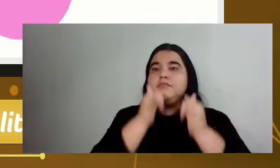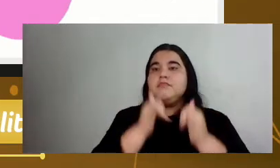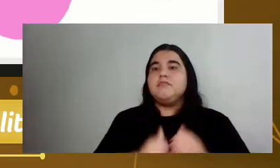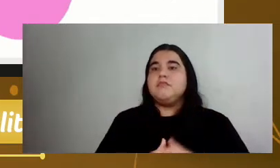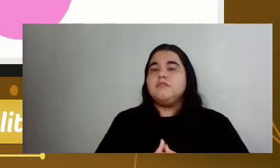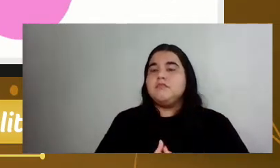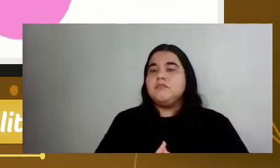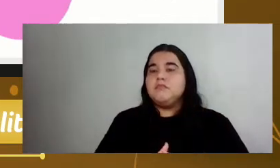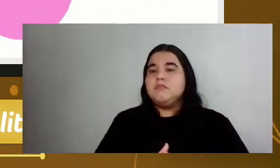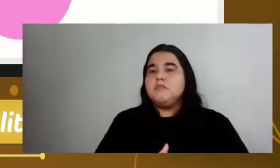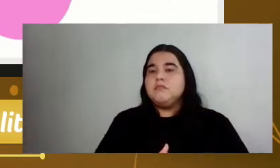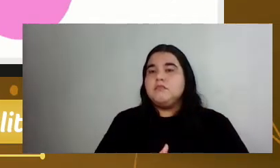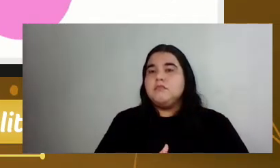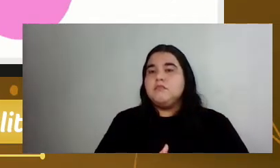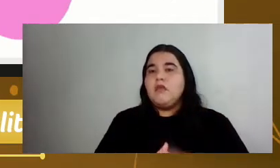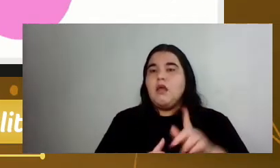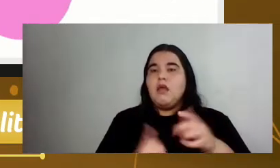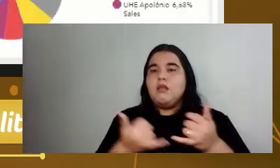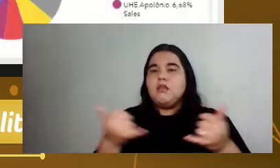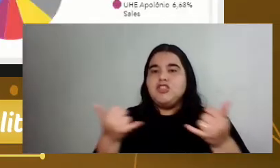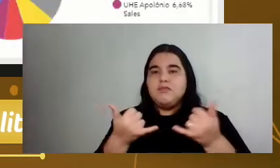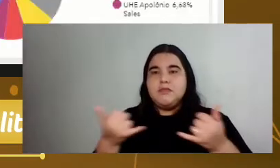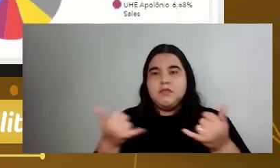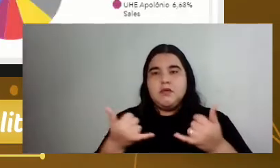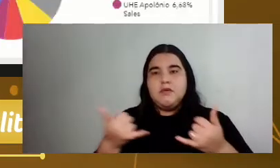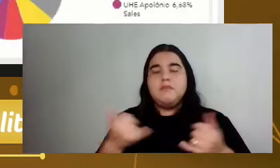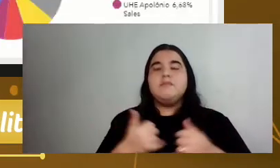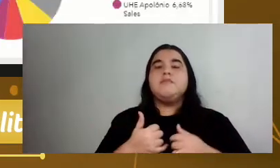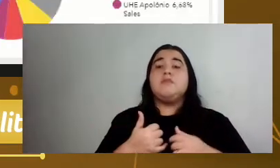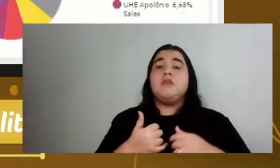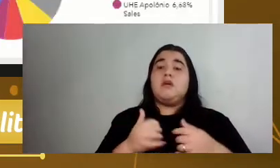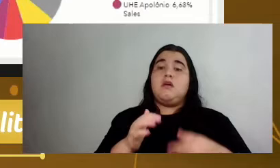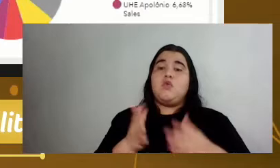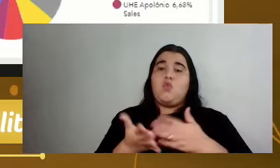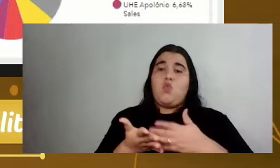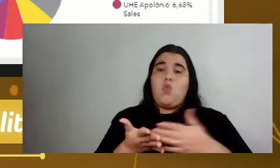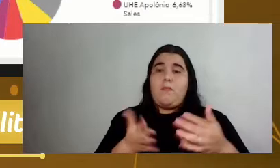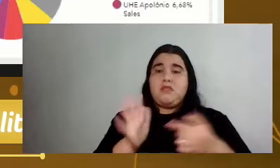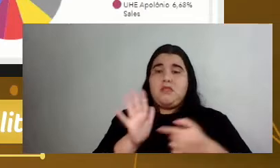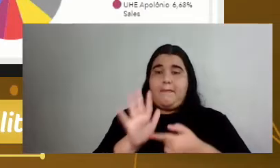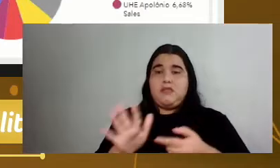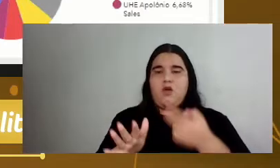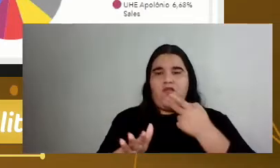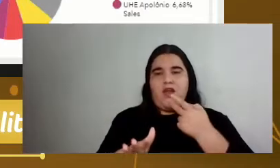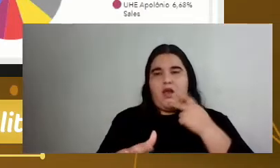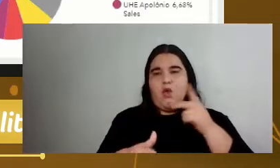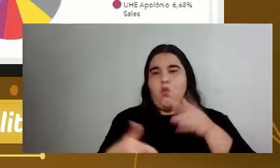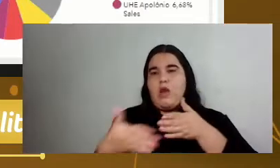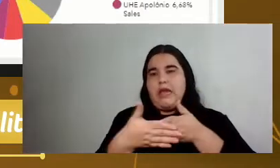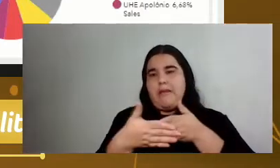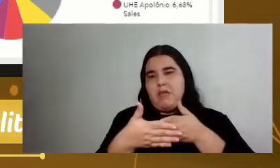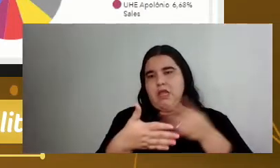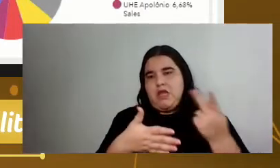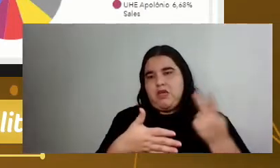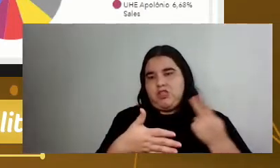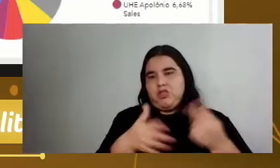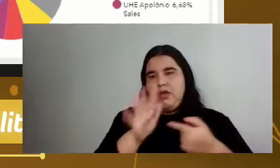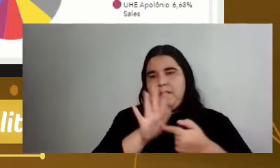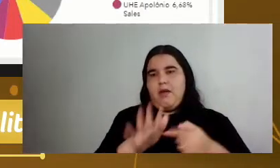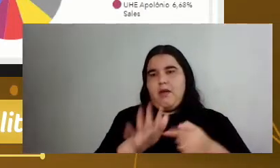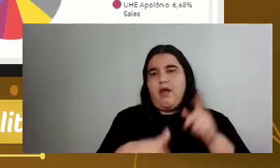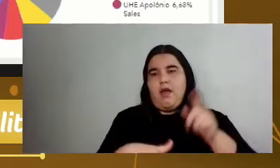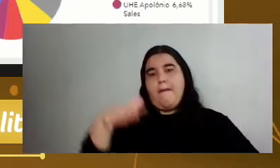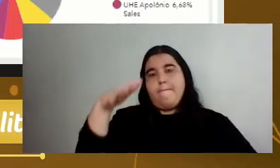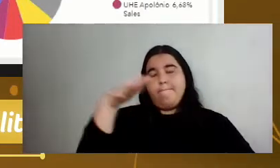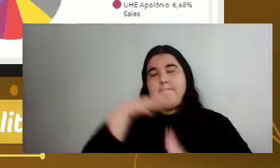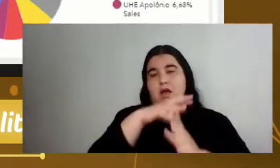Como eu disse anteriormente no começo da apresentação, aquele limite que a gente mostrou aqui é a cota máxima maximorum.